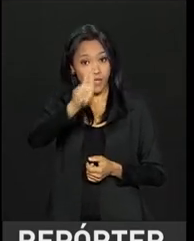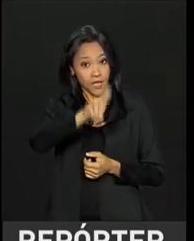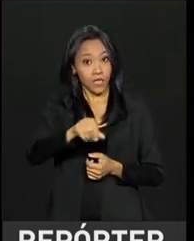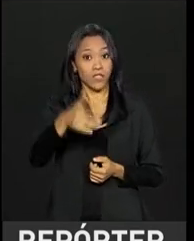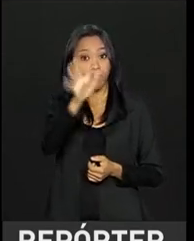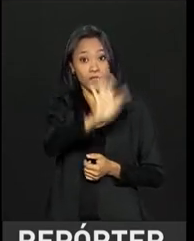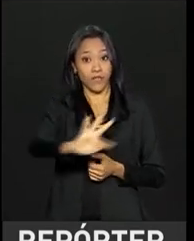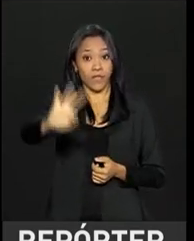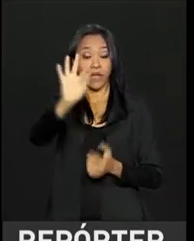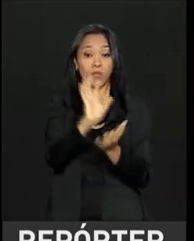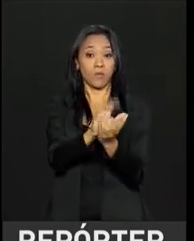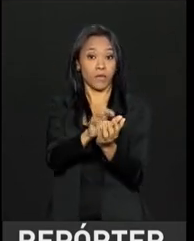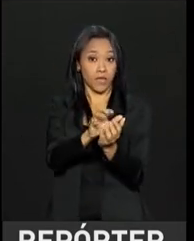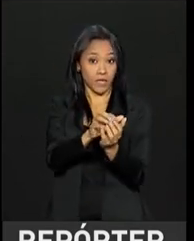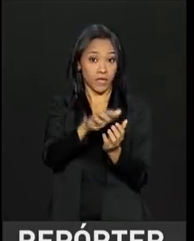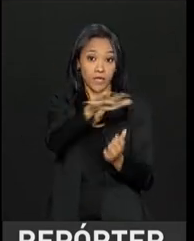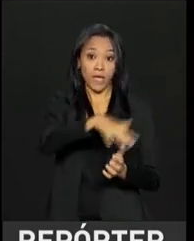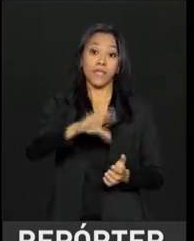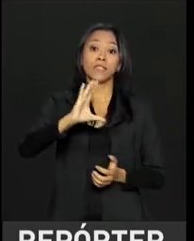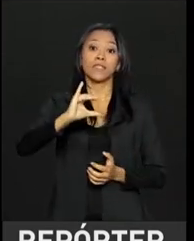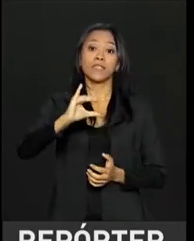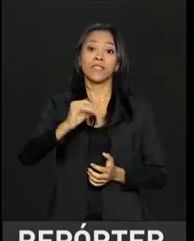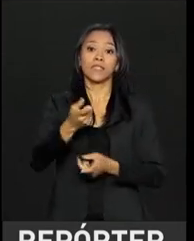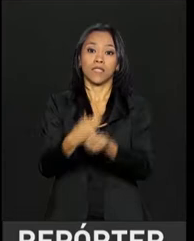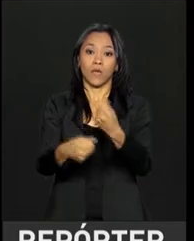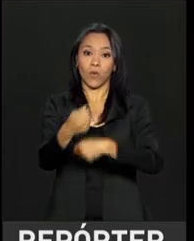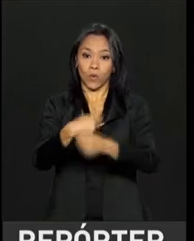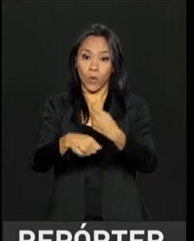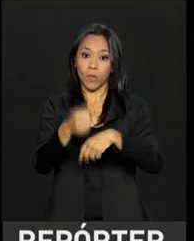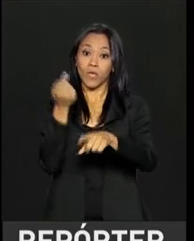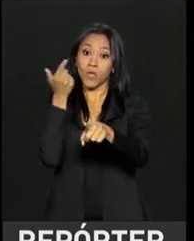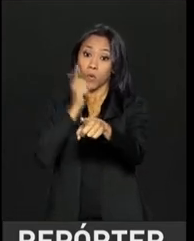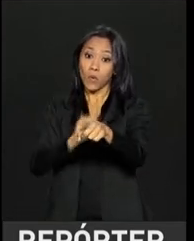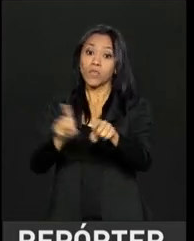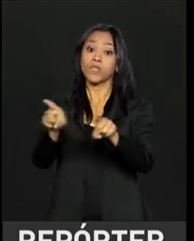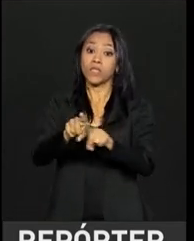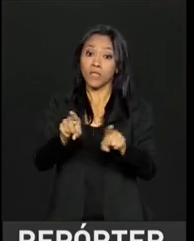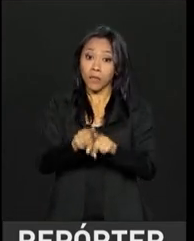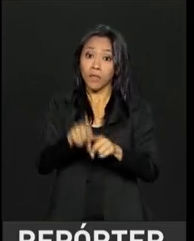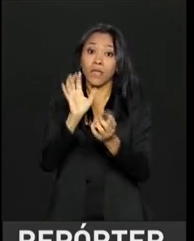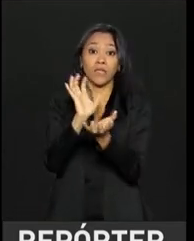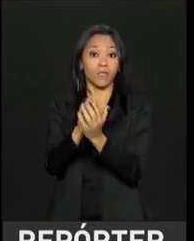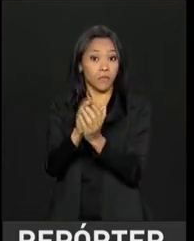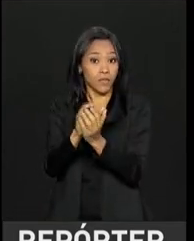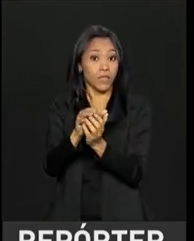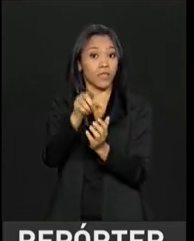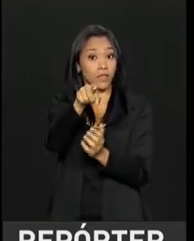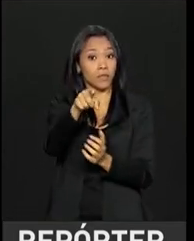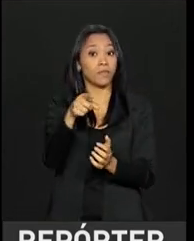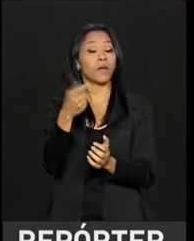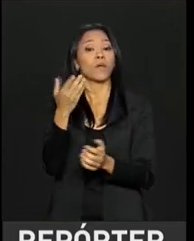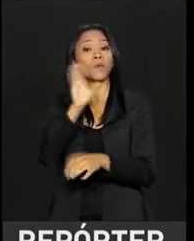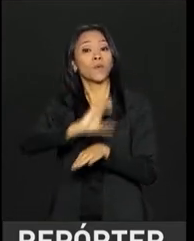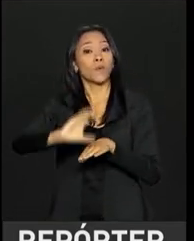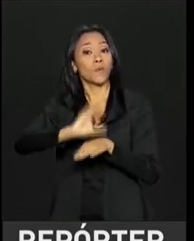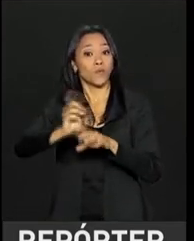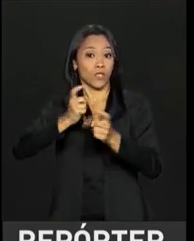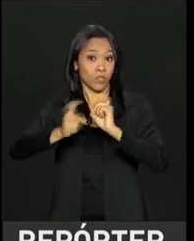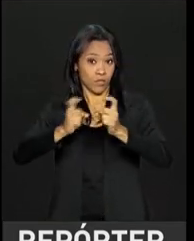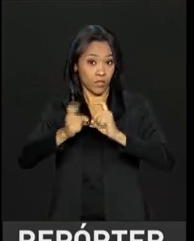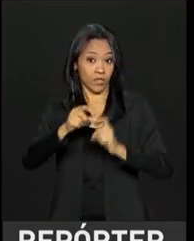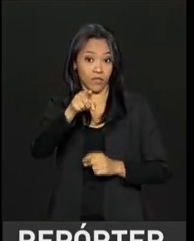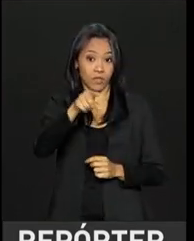para o curso de ciências econômicas e conseguir a aprovação na universidade de pernambuco para o curso de administração